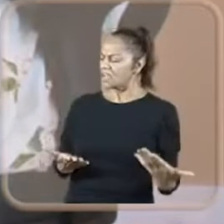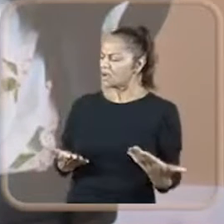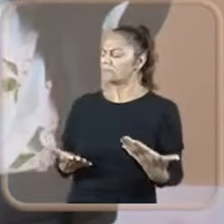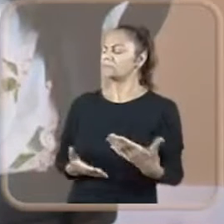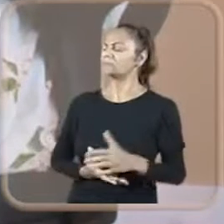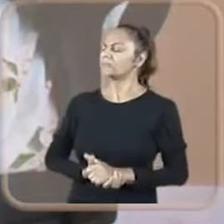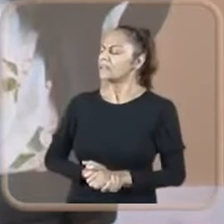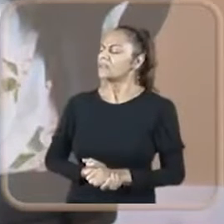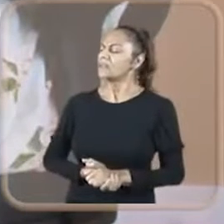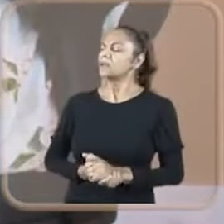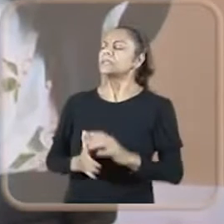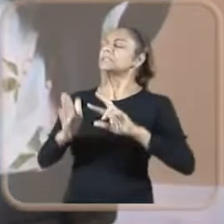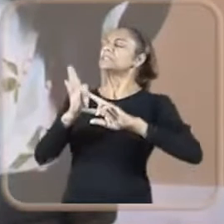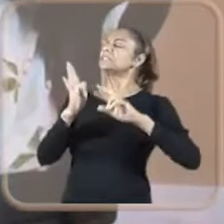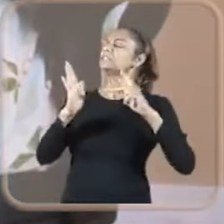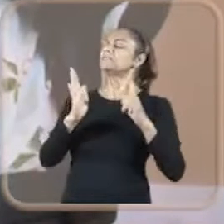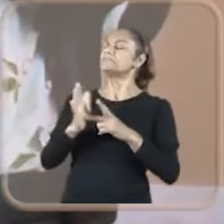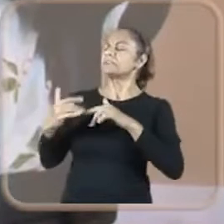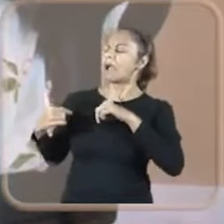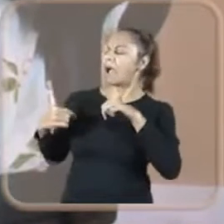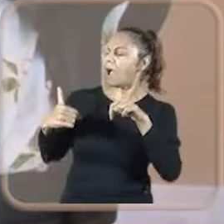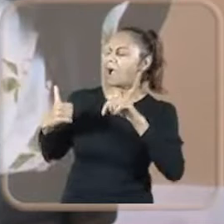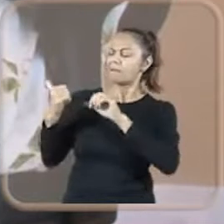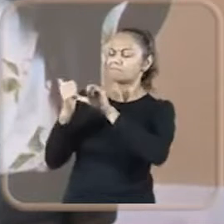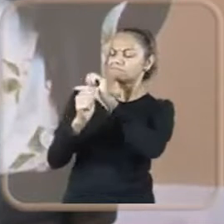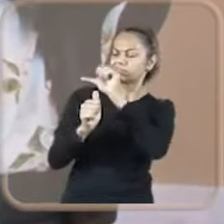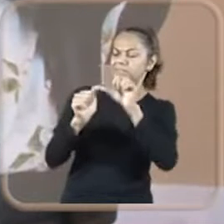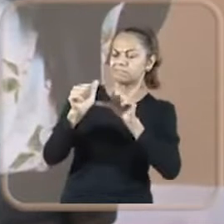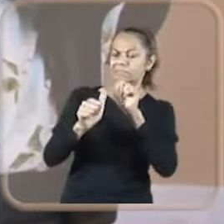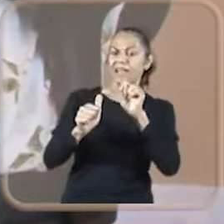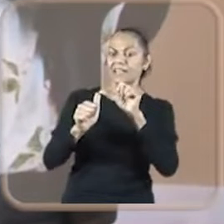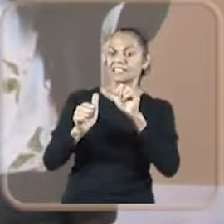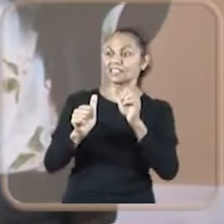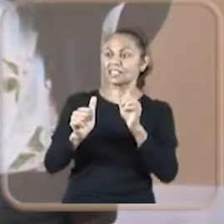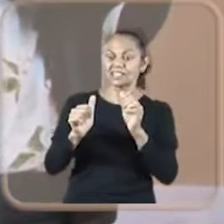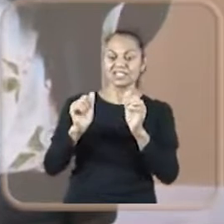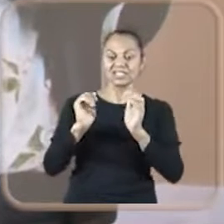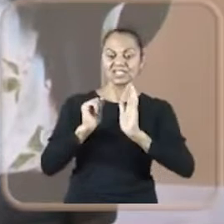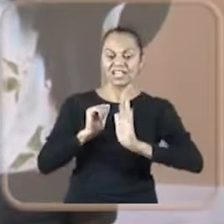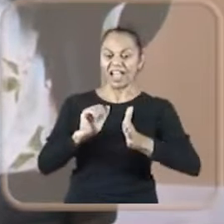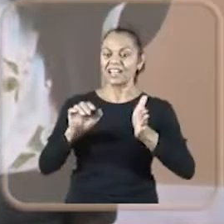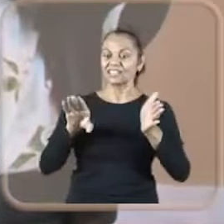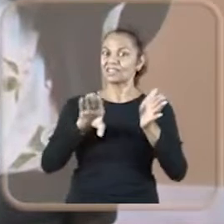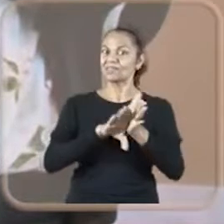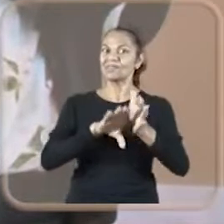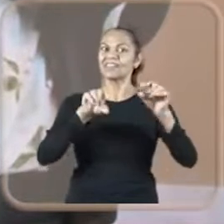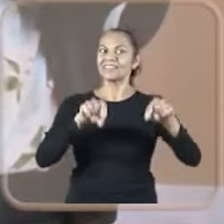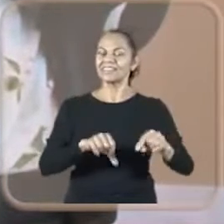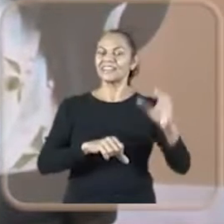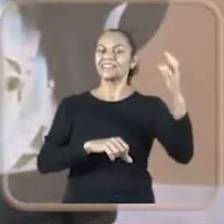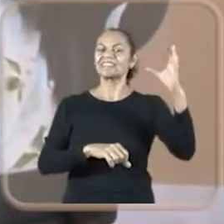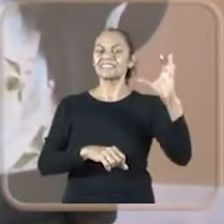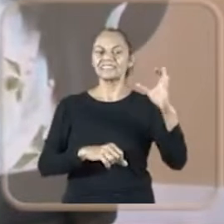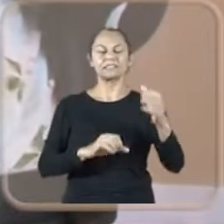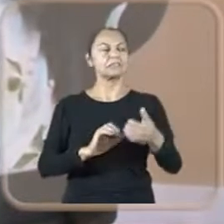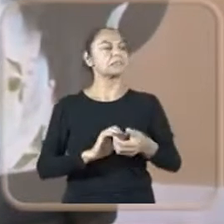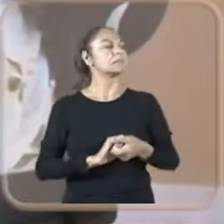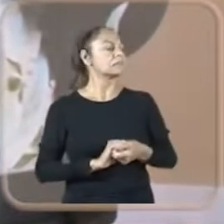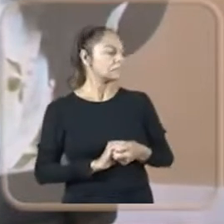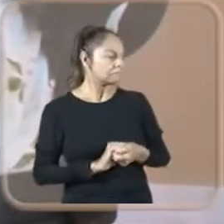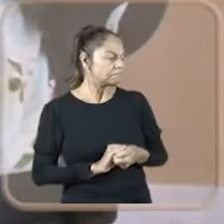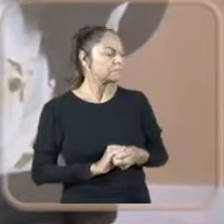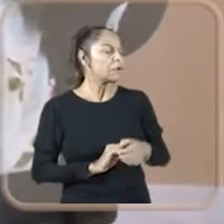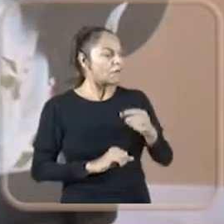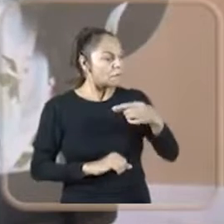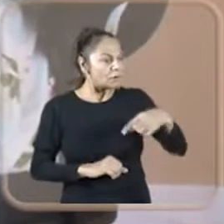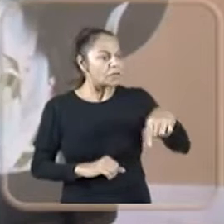que vai chegar na nossa rede municipal? Que vai chegar não, que já chegou na nossa rede municipal de ensino. Já chegou. Vocês aqui em Cariacica não só têm o que